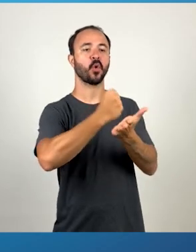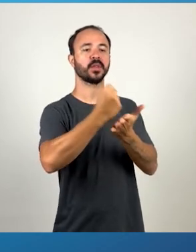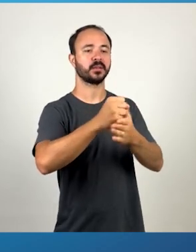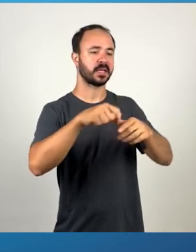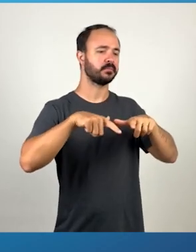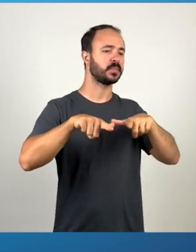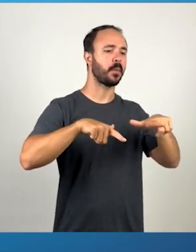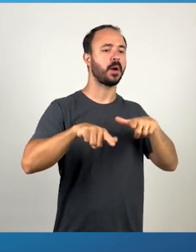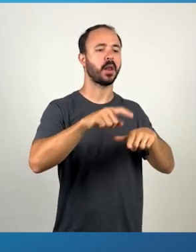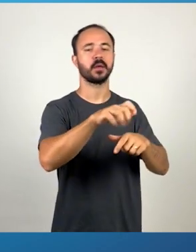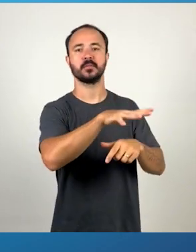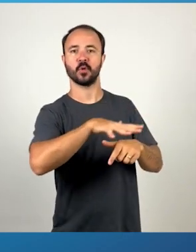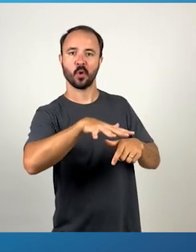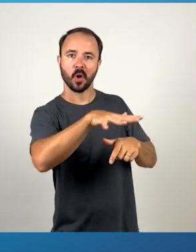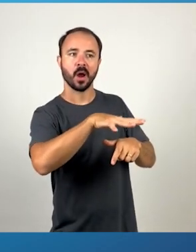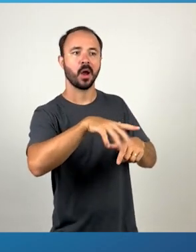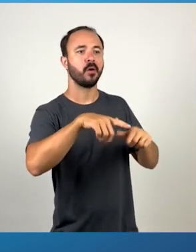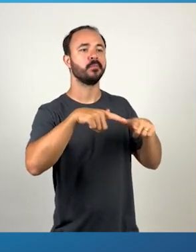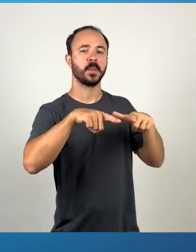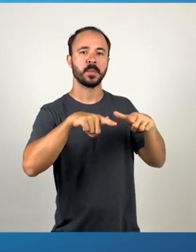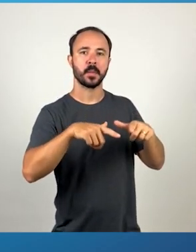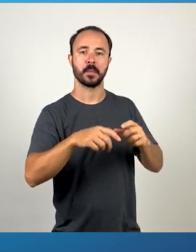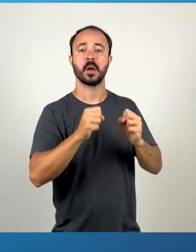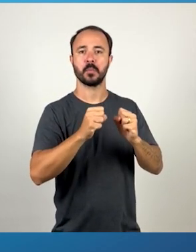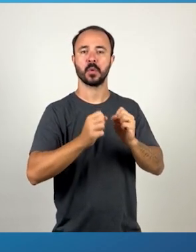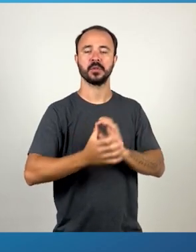na instalação de parques eólicos.